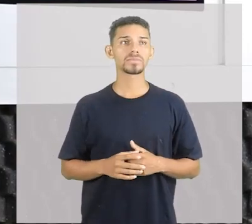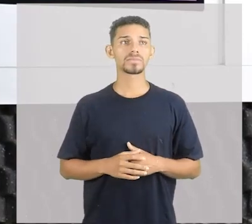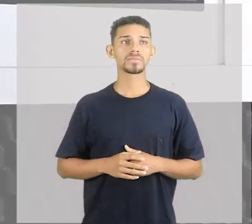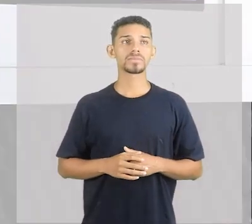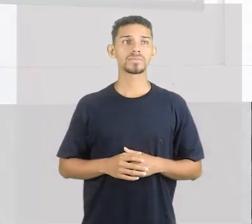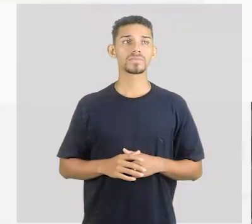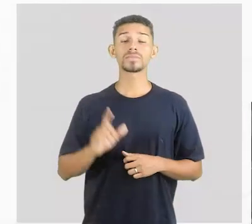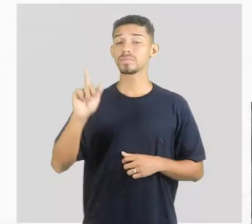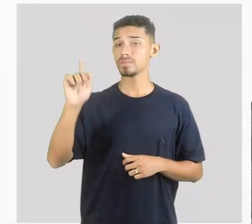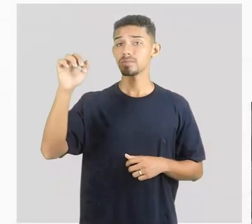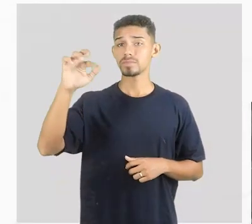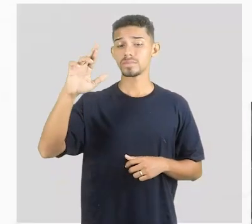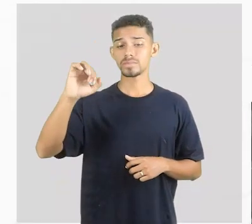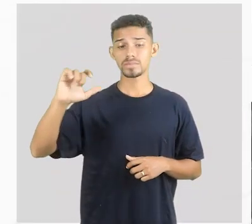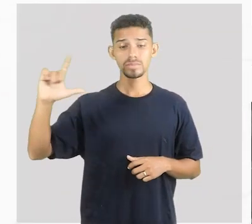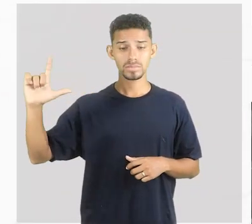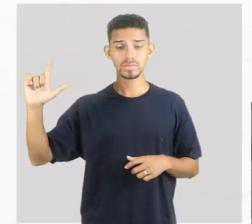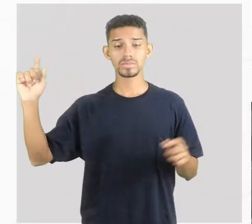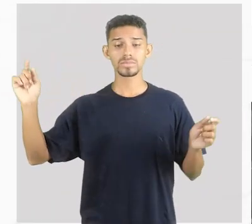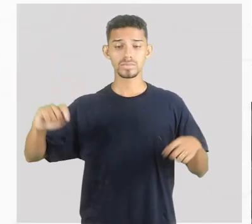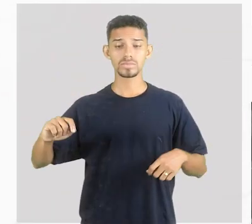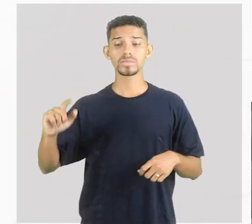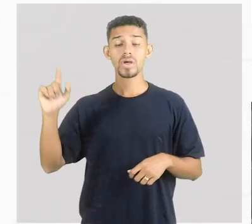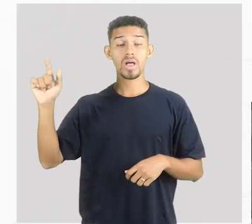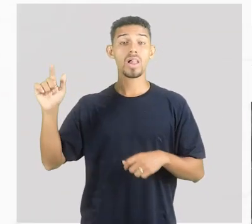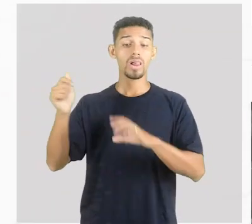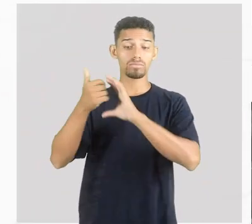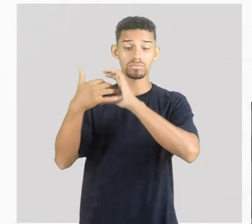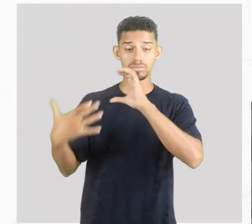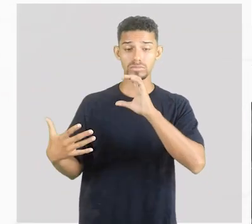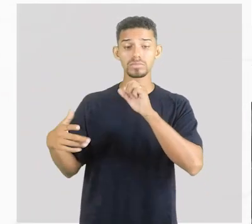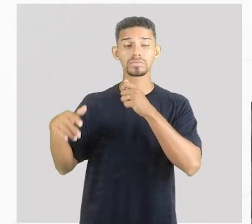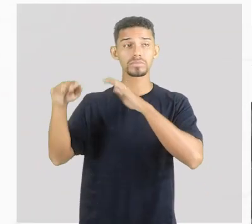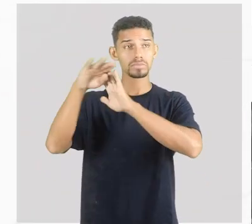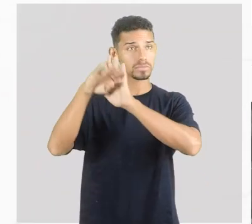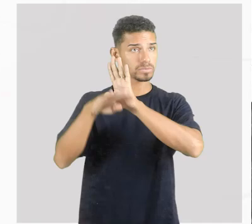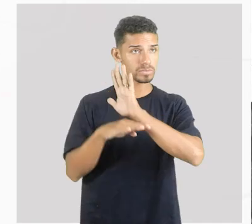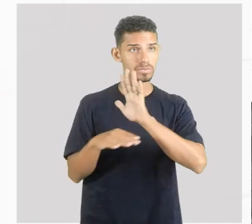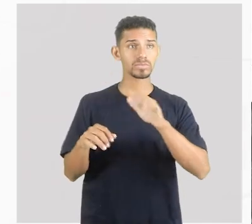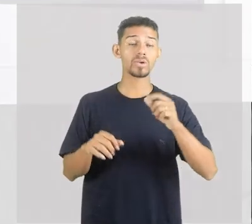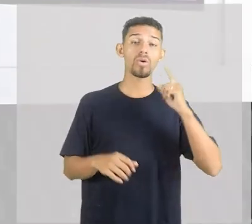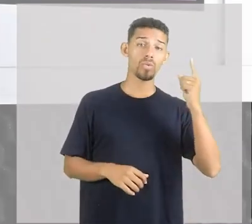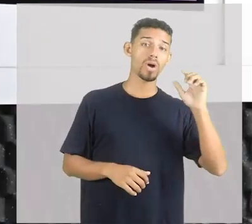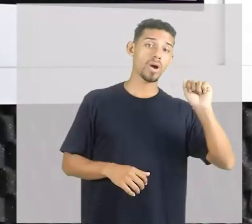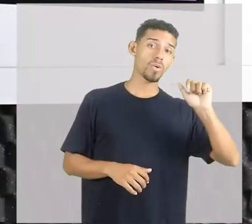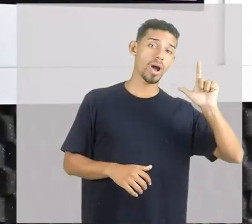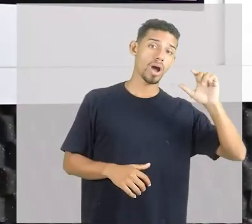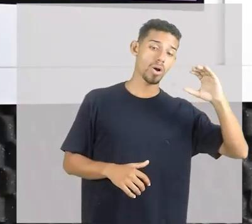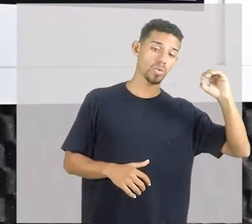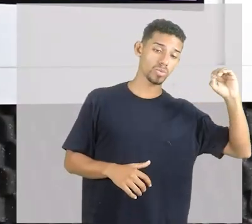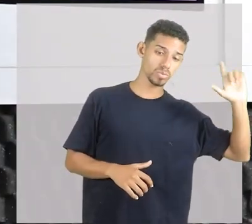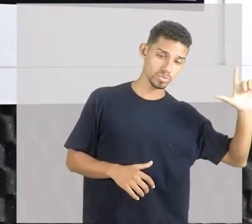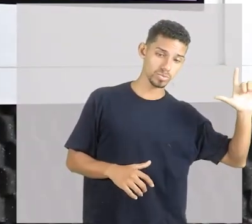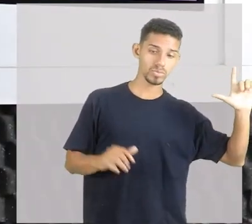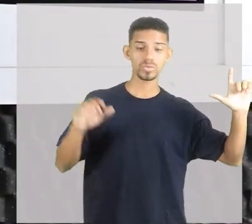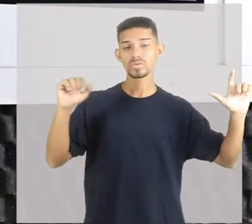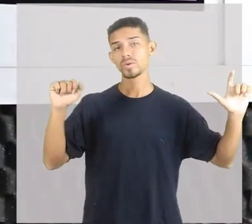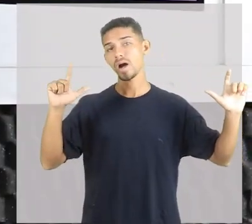O geraniol e o isopreno são classificados como respectivamente... Um é um álcool e o outro é um